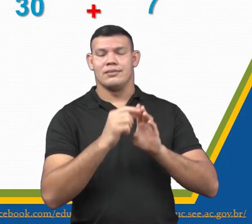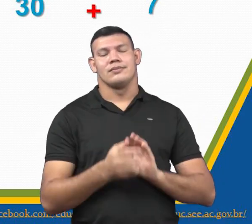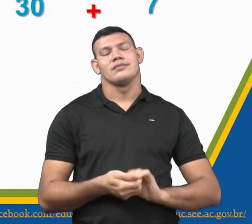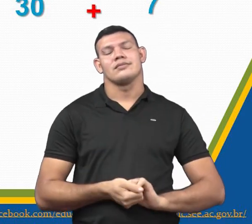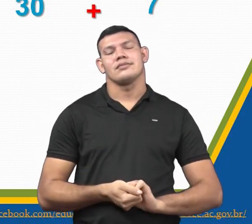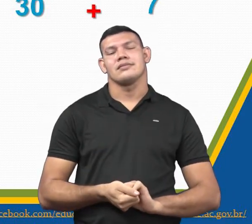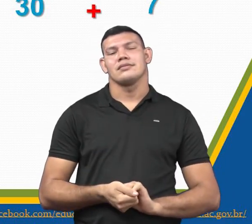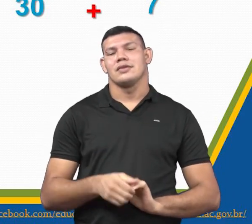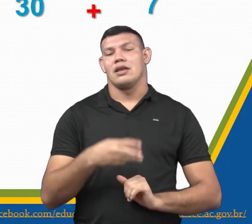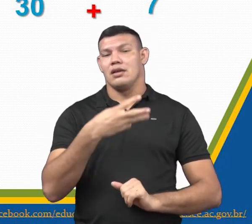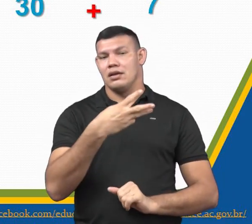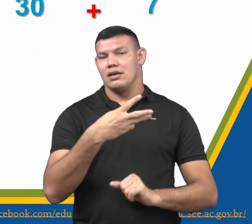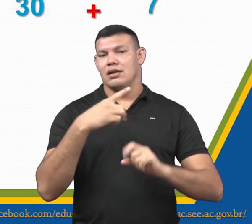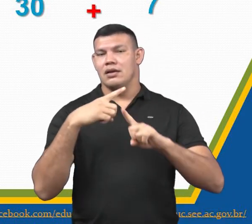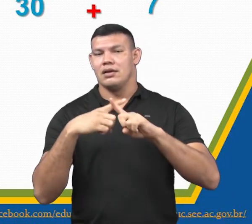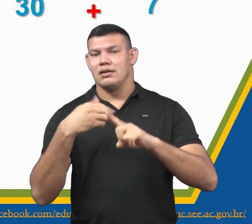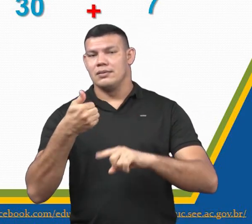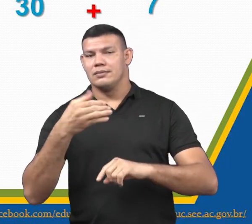vezes 10.